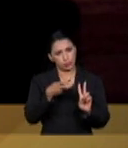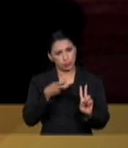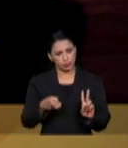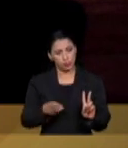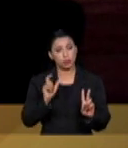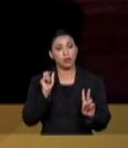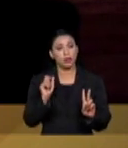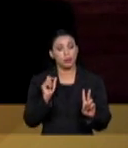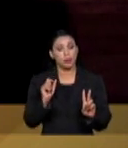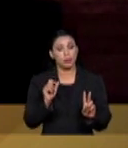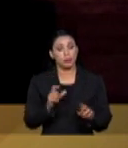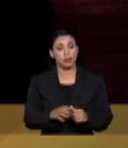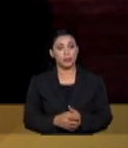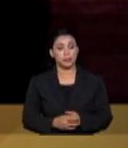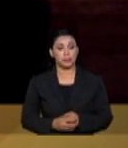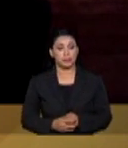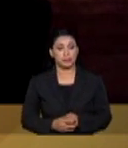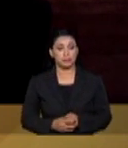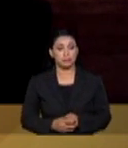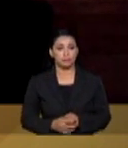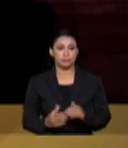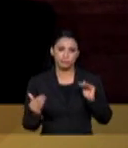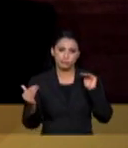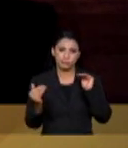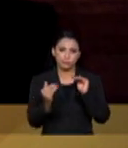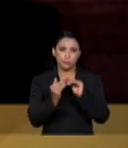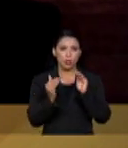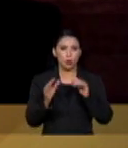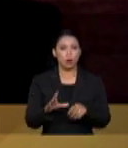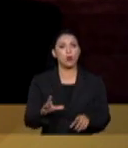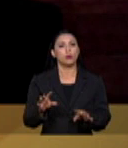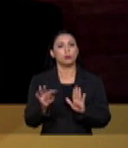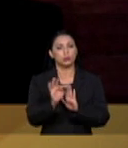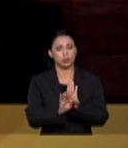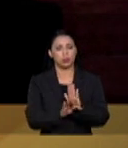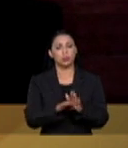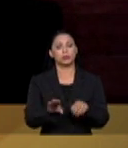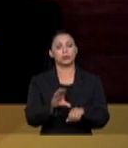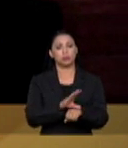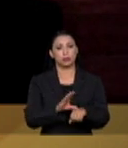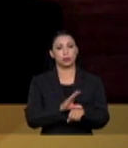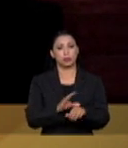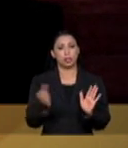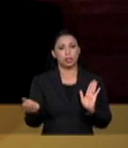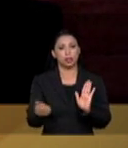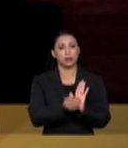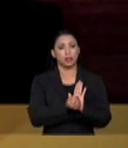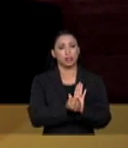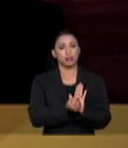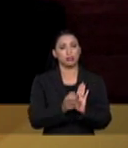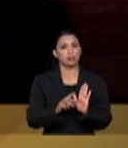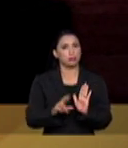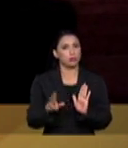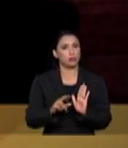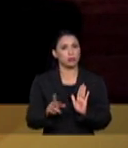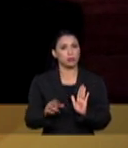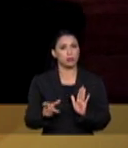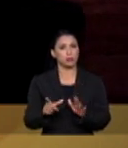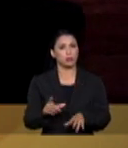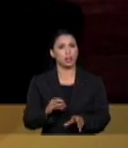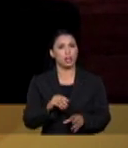disposição que é congruente com texto condicional a demarcação não constitui a terra indígena